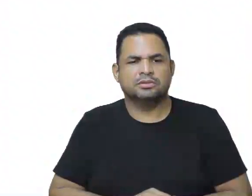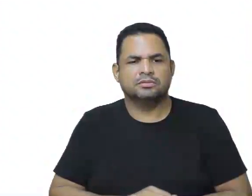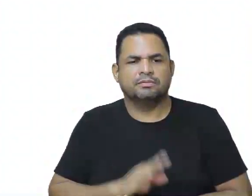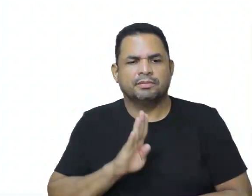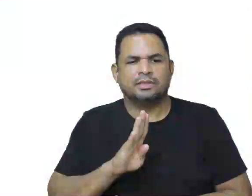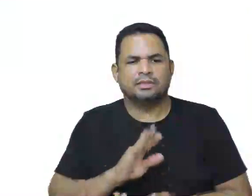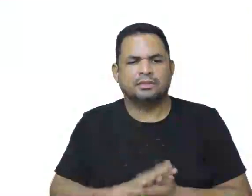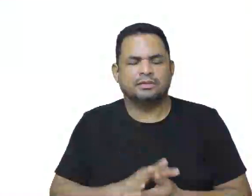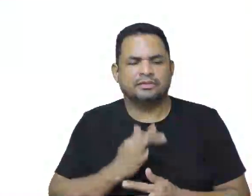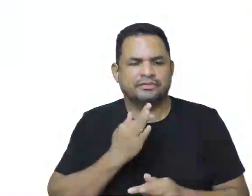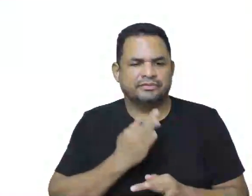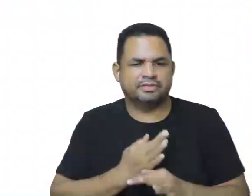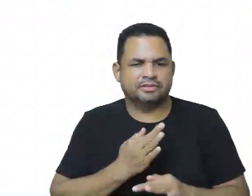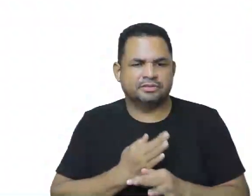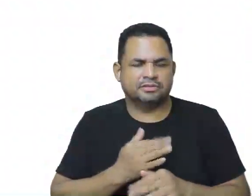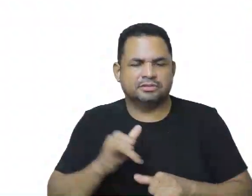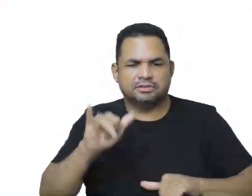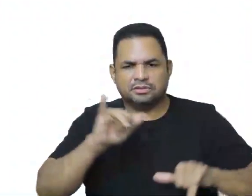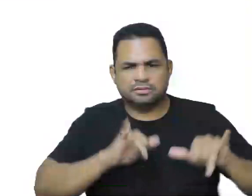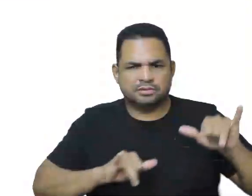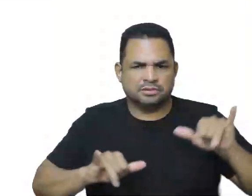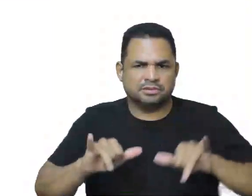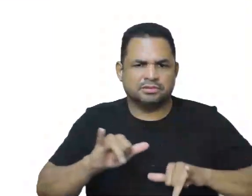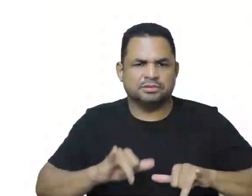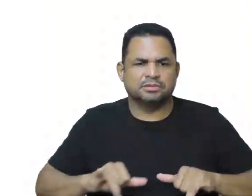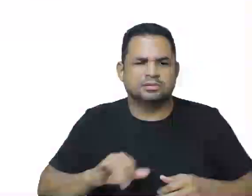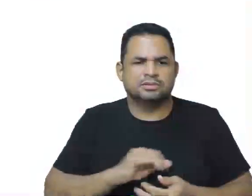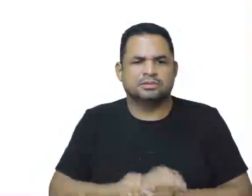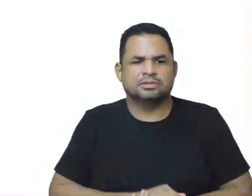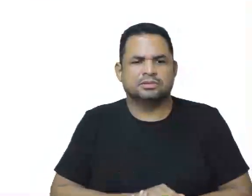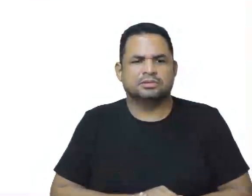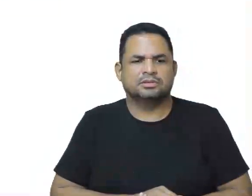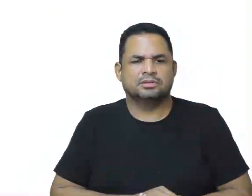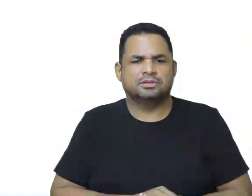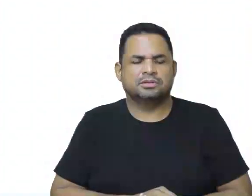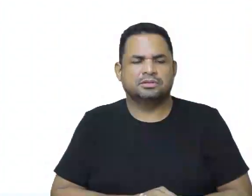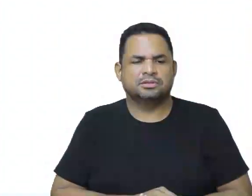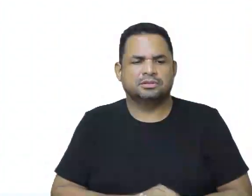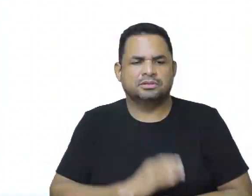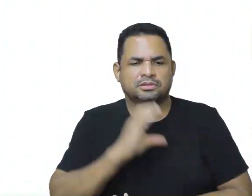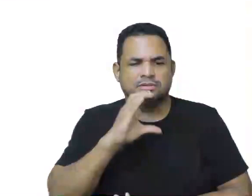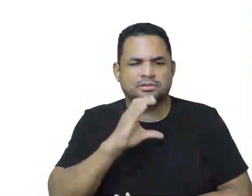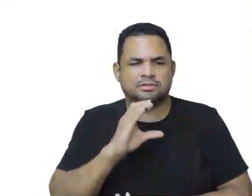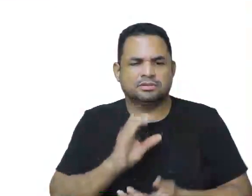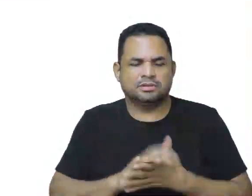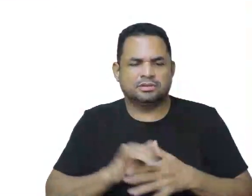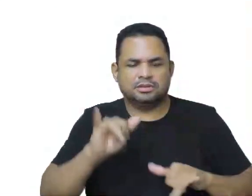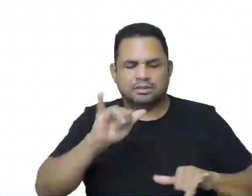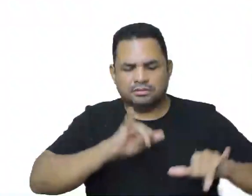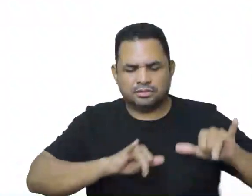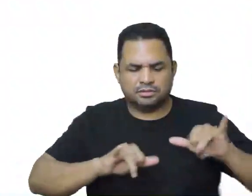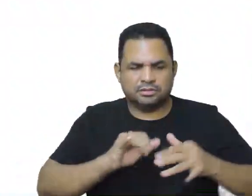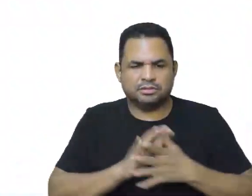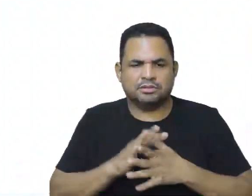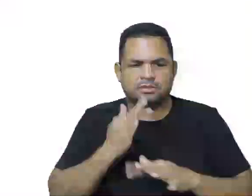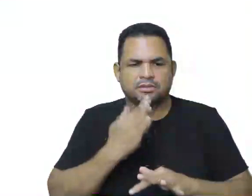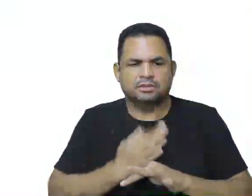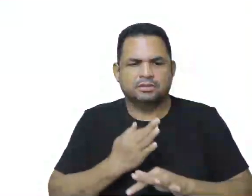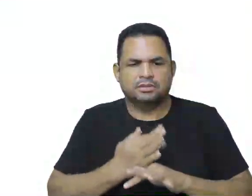Alternativa B, físicos e químicos. C, químicos e